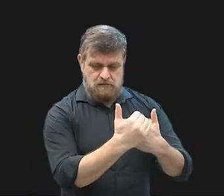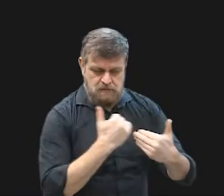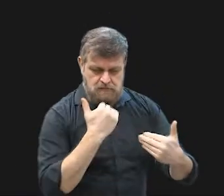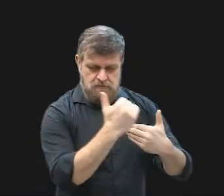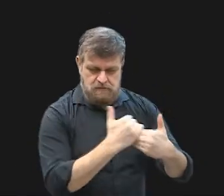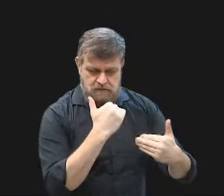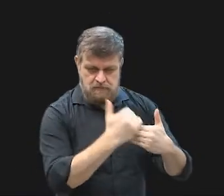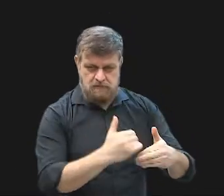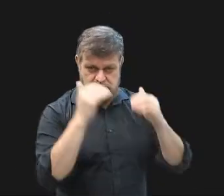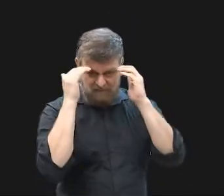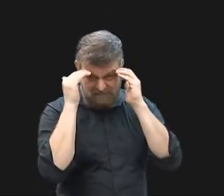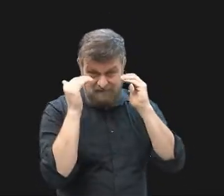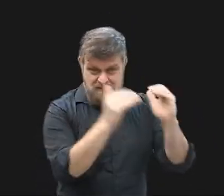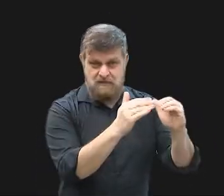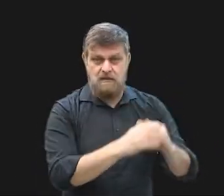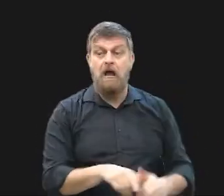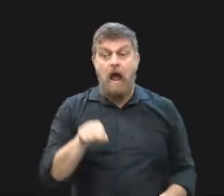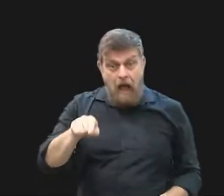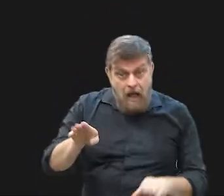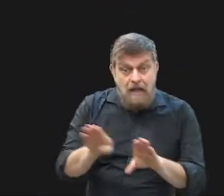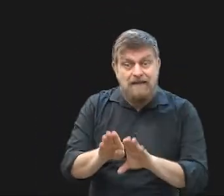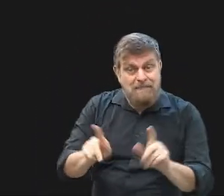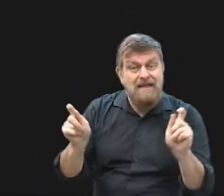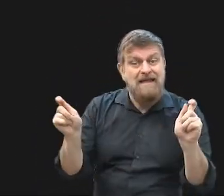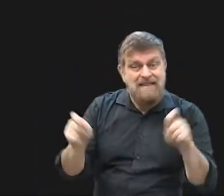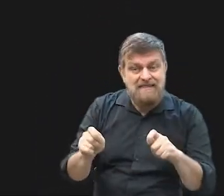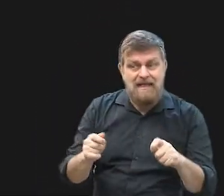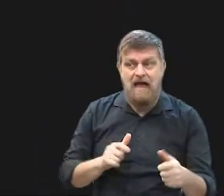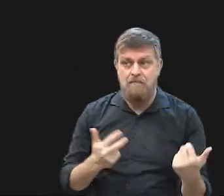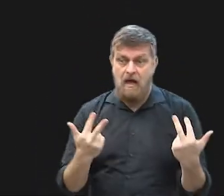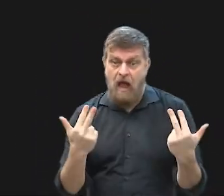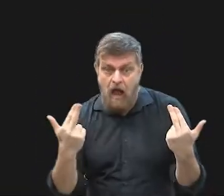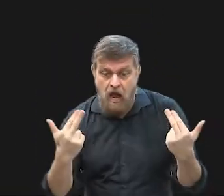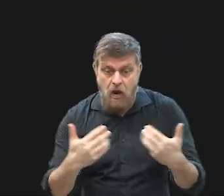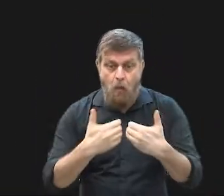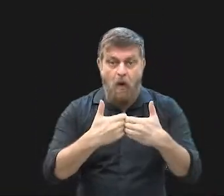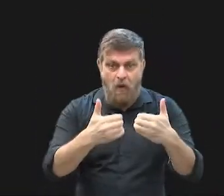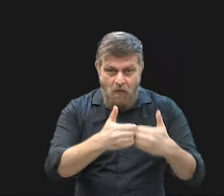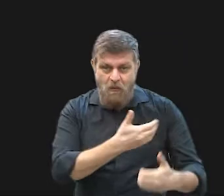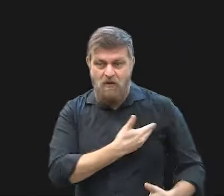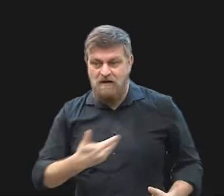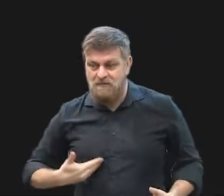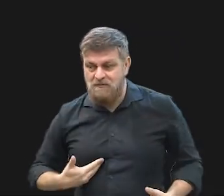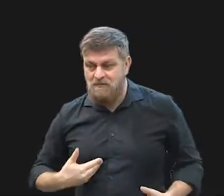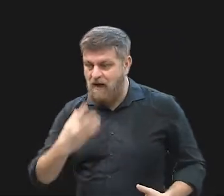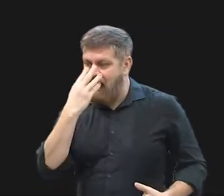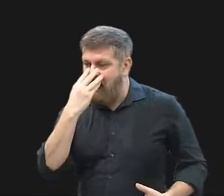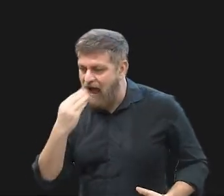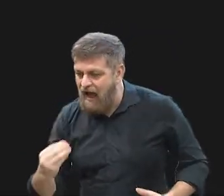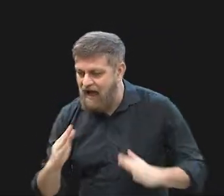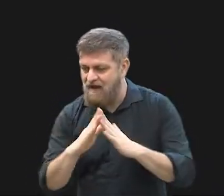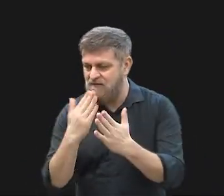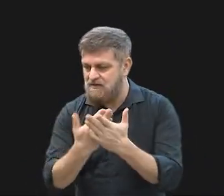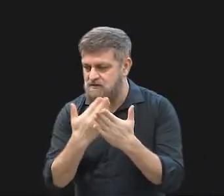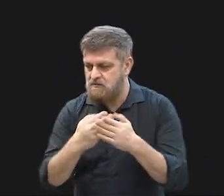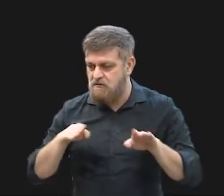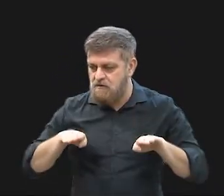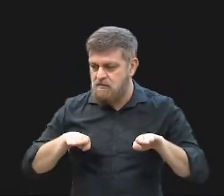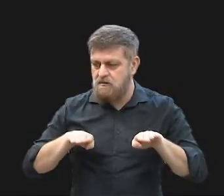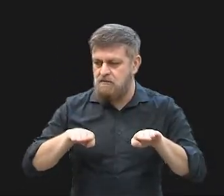com o seu veículo, você pode também fazer essa prática do transporte coletivo, que